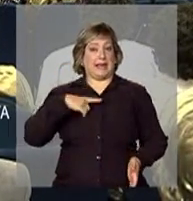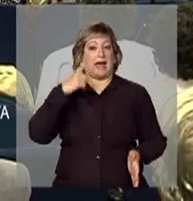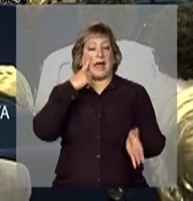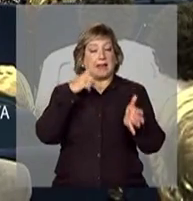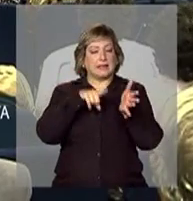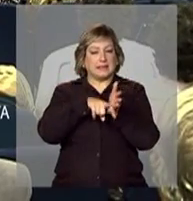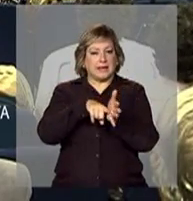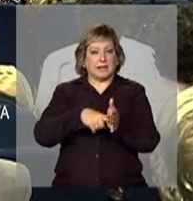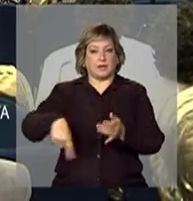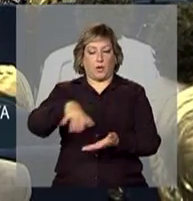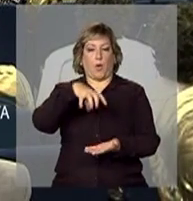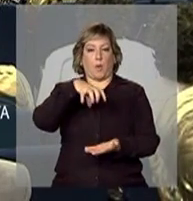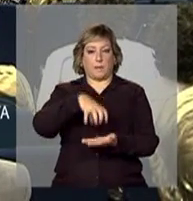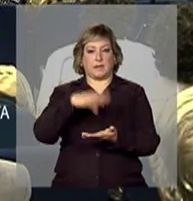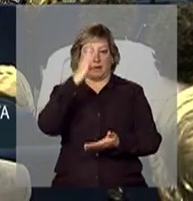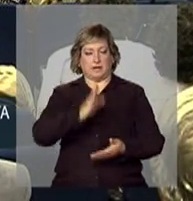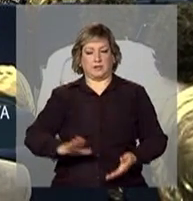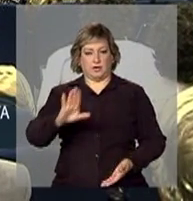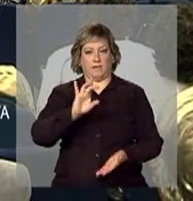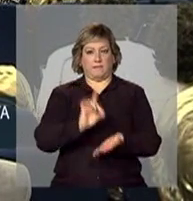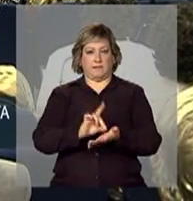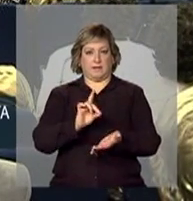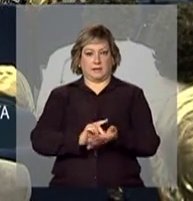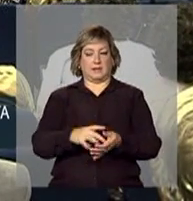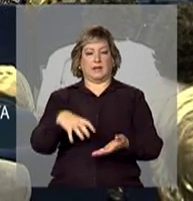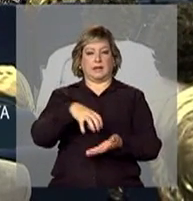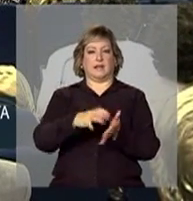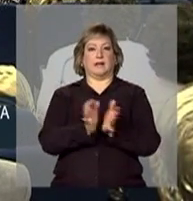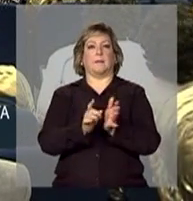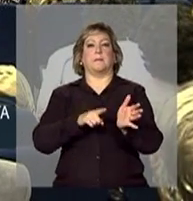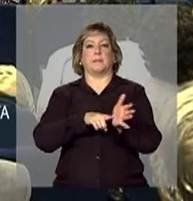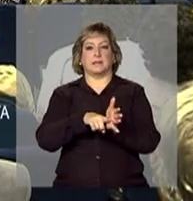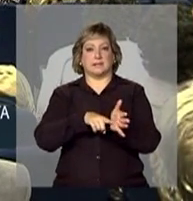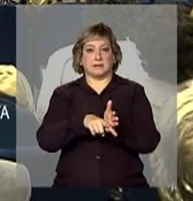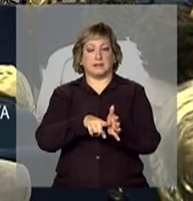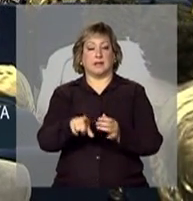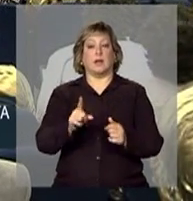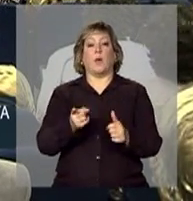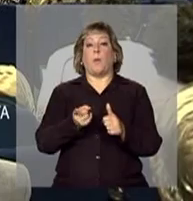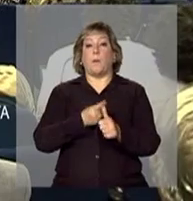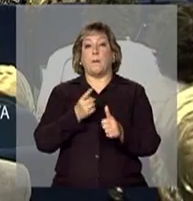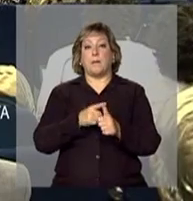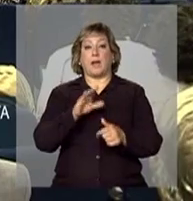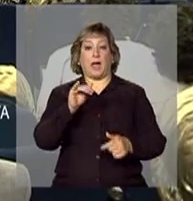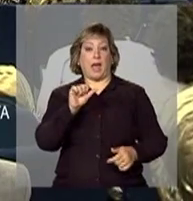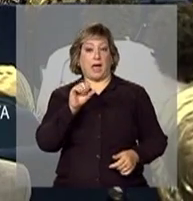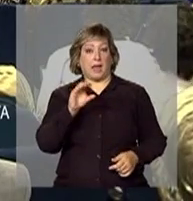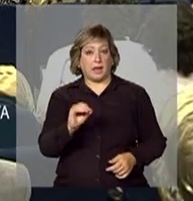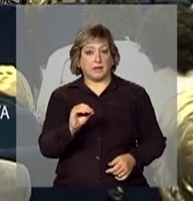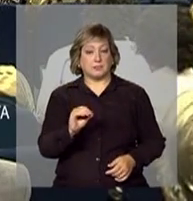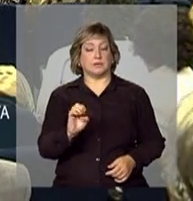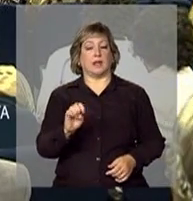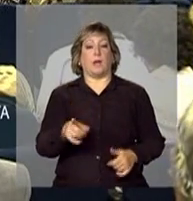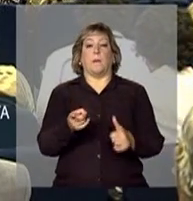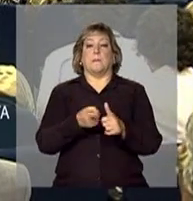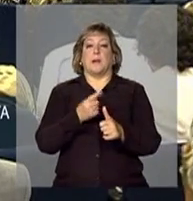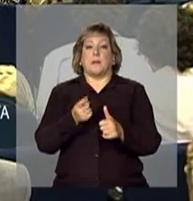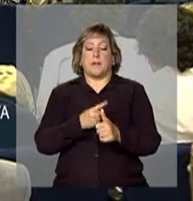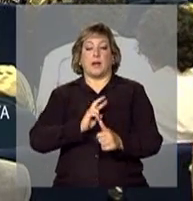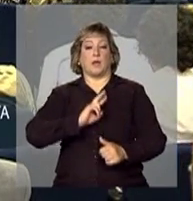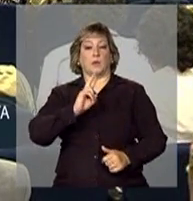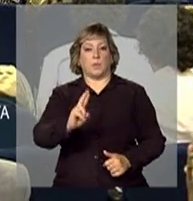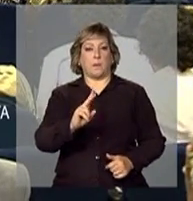pela Comissão Nacional da Verdade, pela equipe de pesquisadores. O primeiro caso, o primeiro resultado